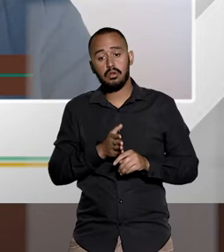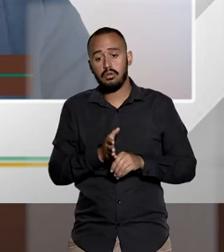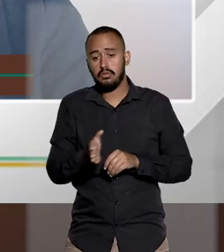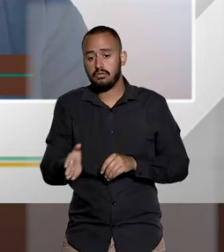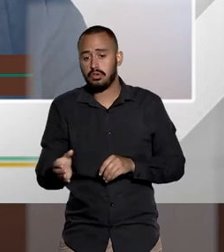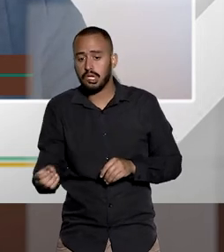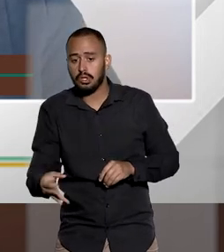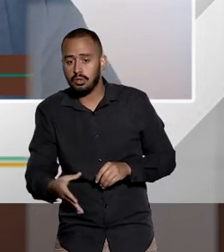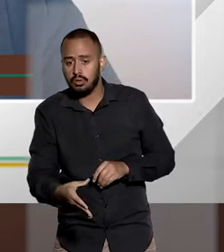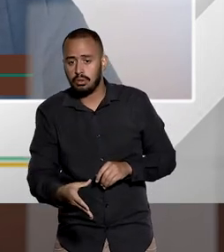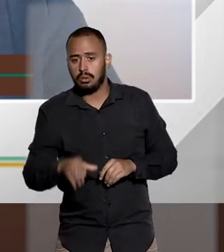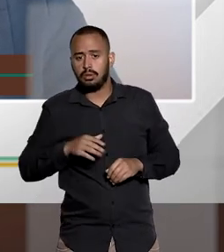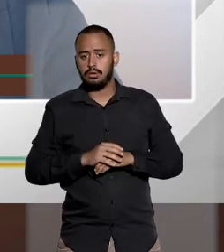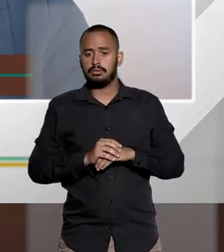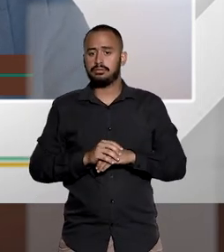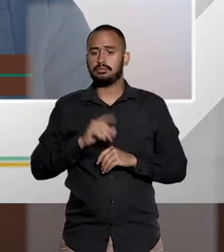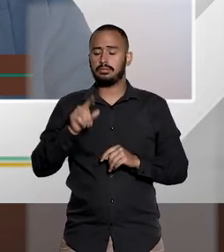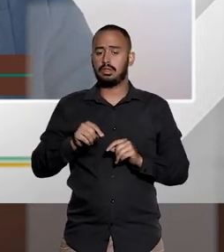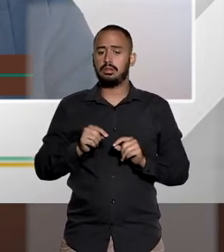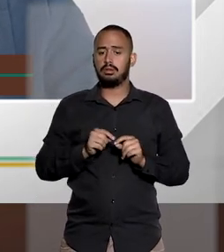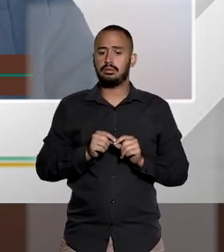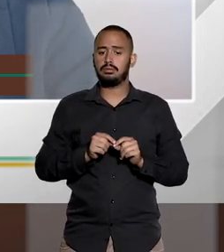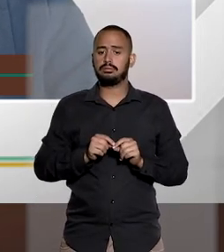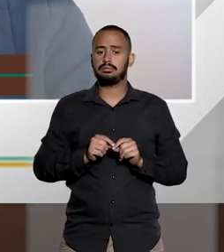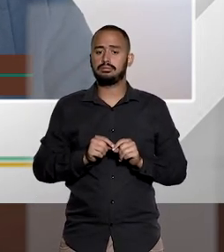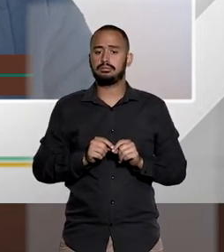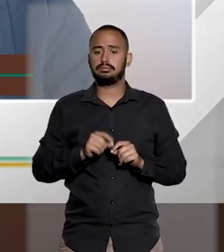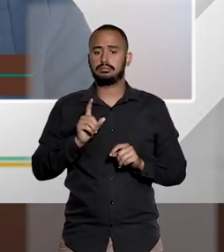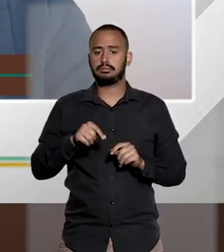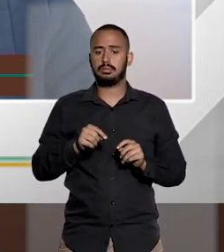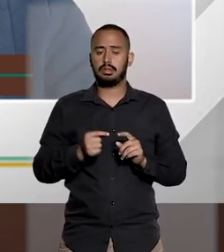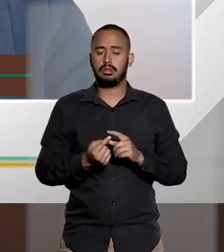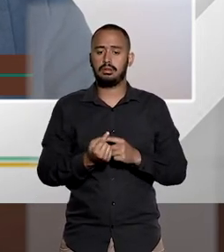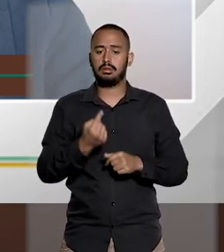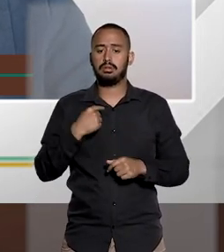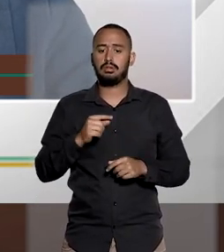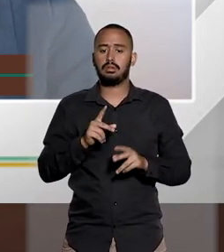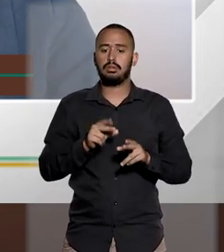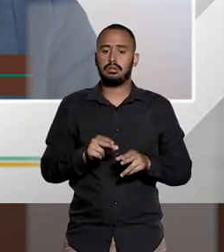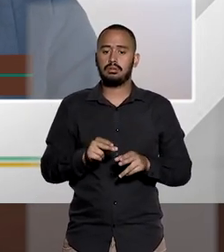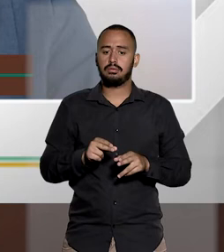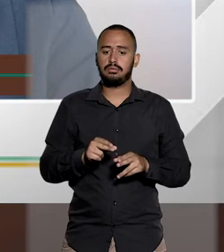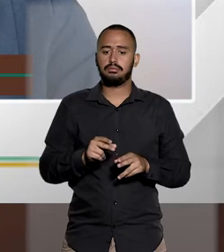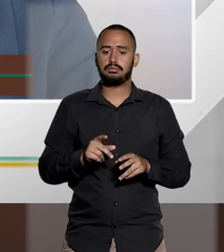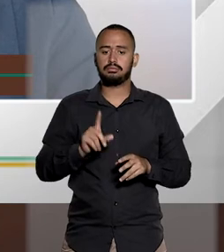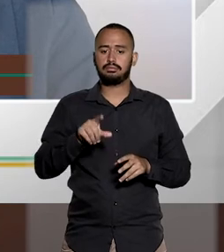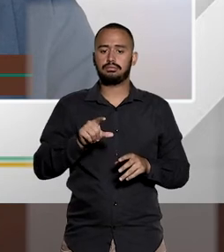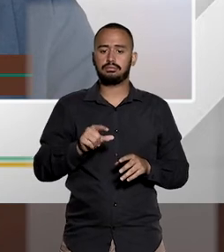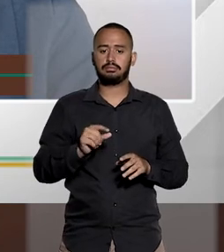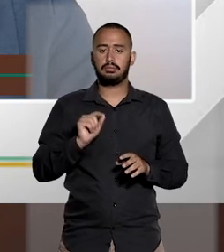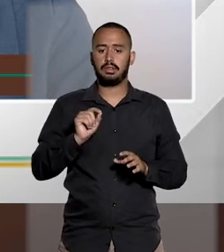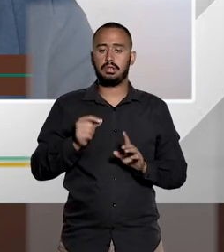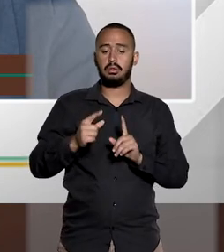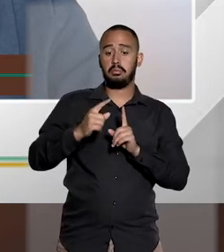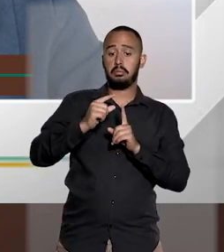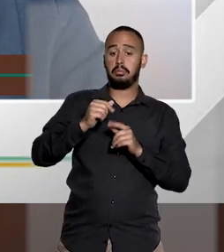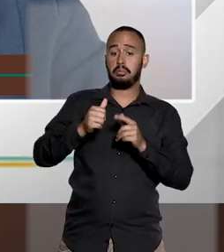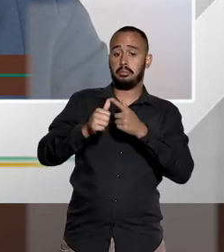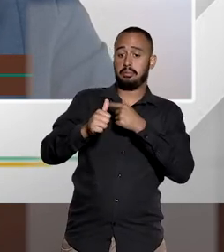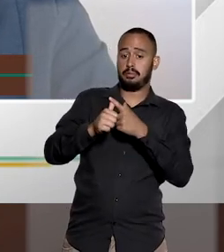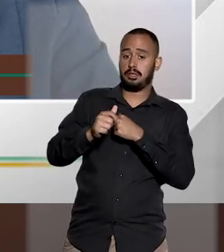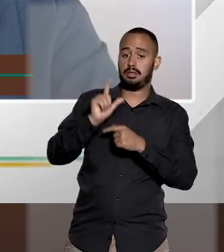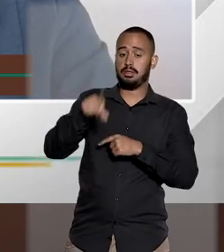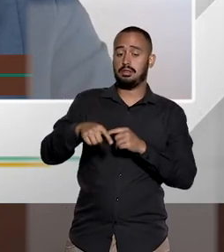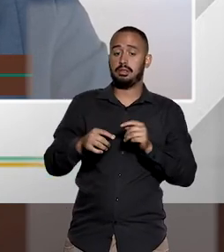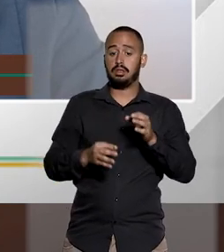aditivo, inclusive isso é um enunciado, é o preceito que é contido no enunciado que foi da primeira jornada